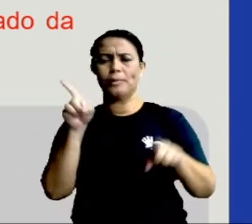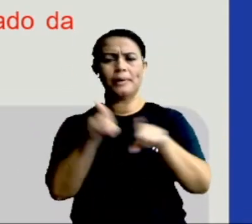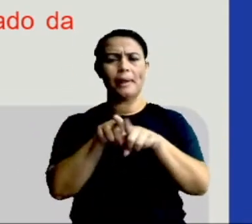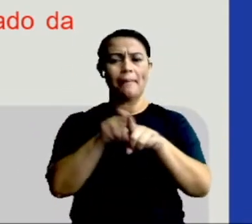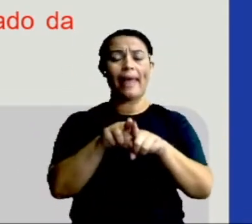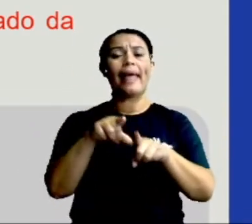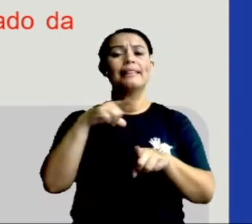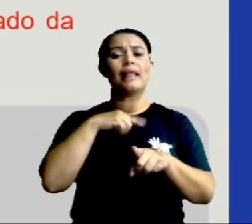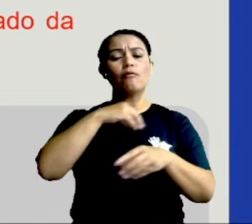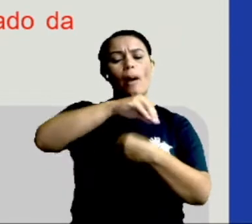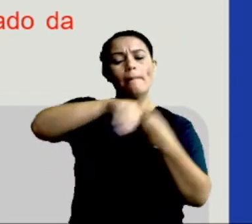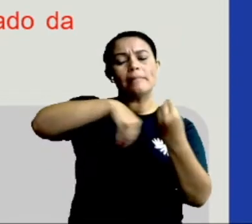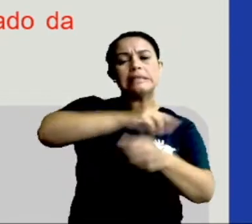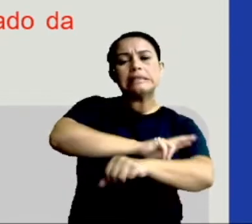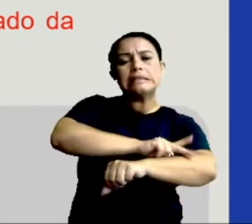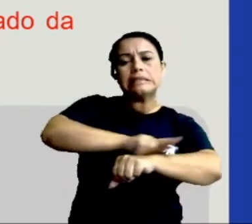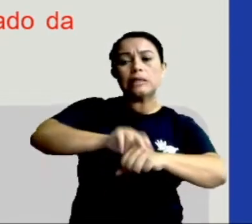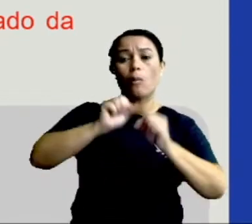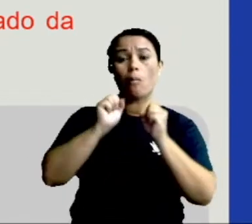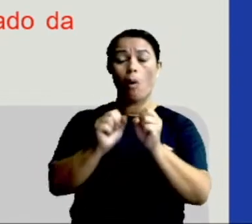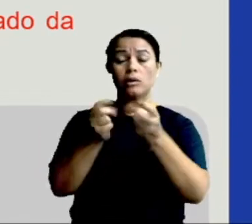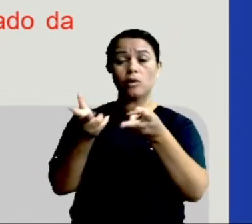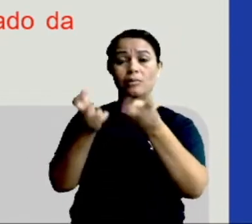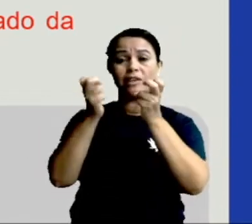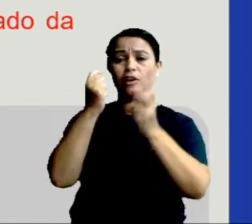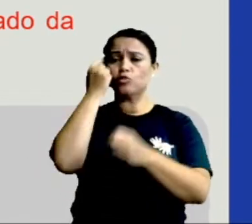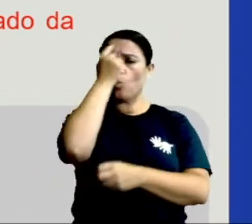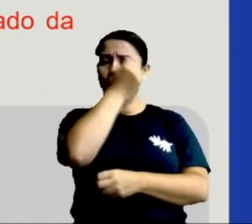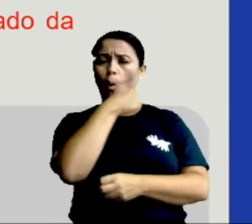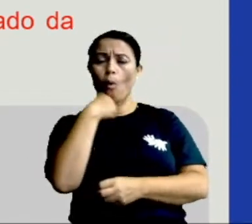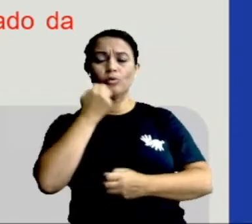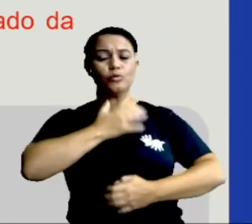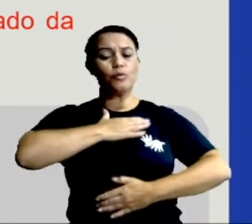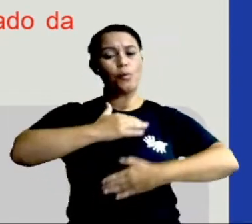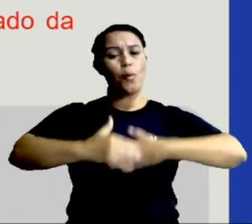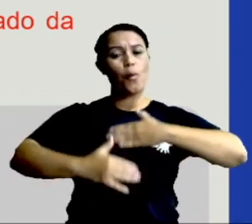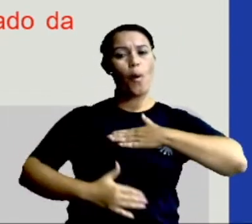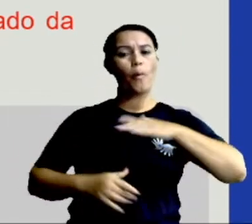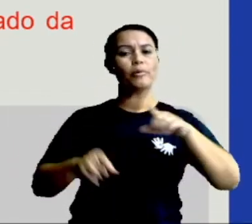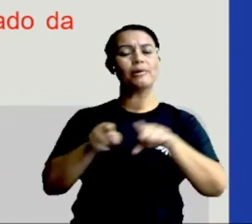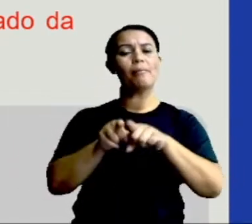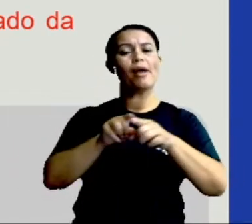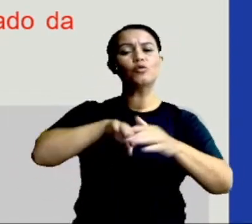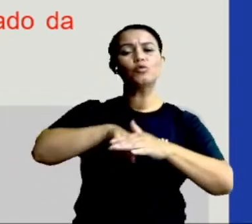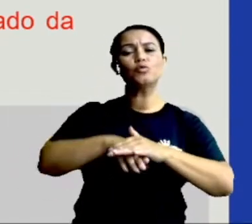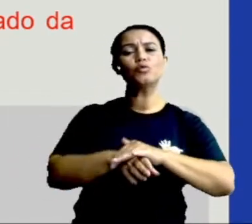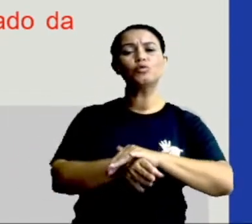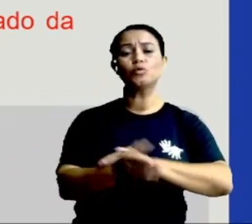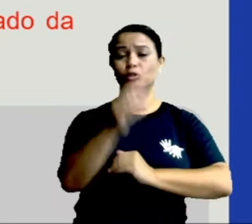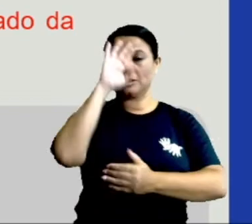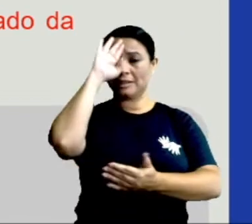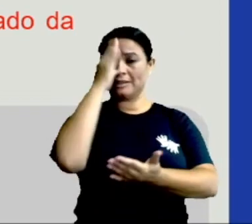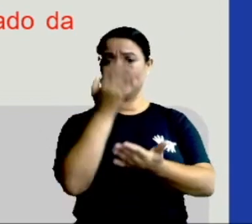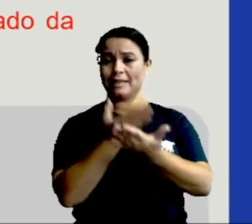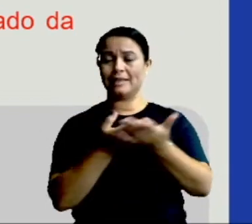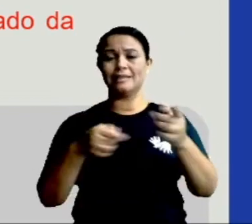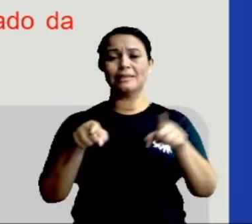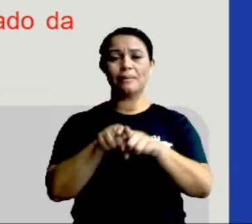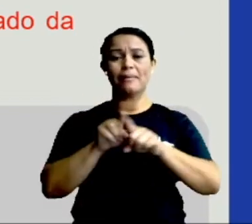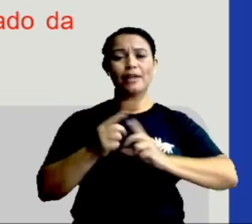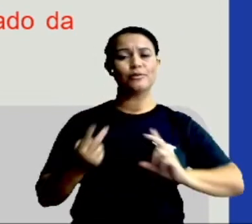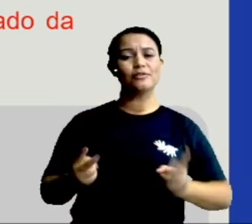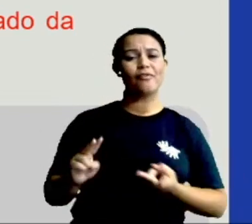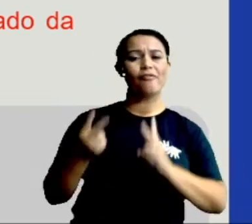Essa miscigenação pode ser observada no rosto, no corpo, nos hábitos, nas crenças e nos